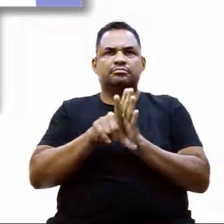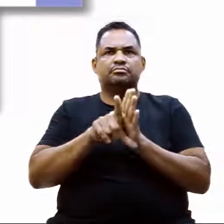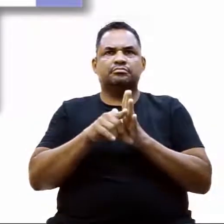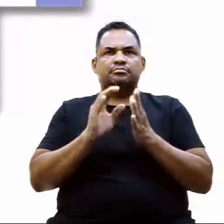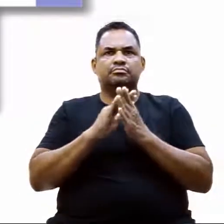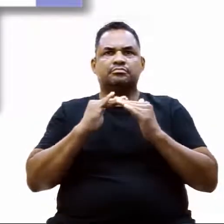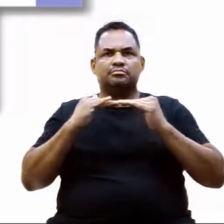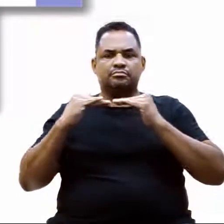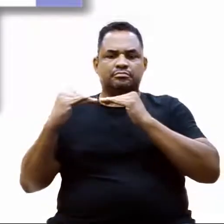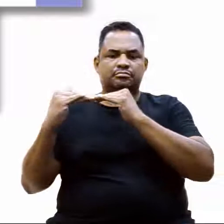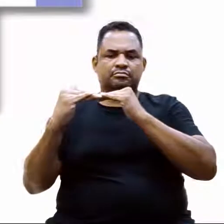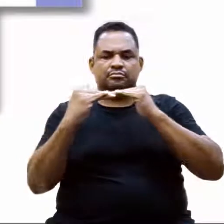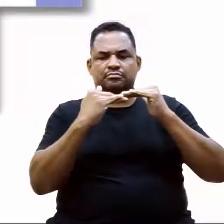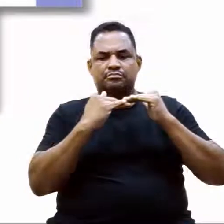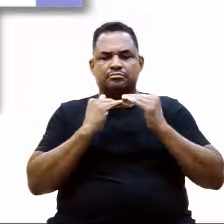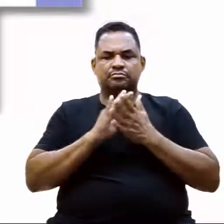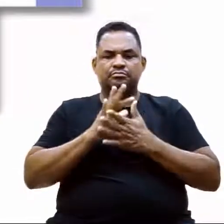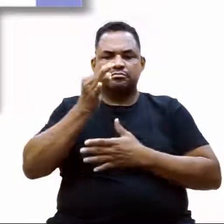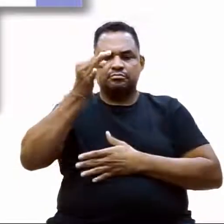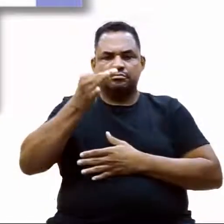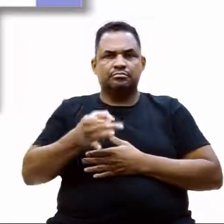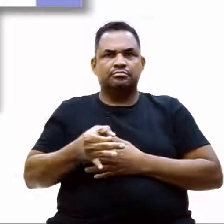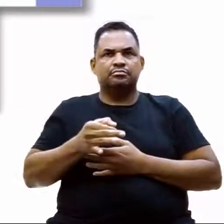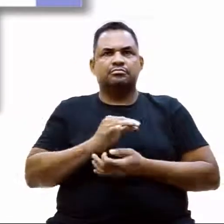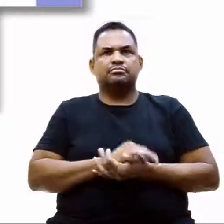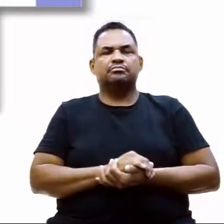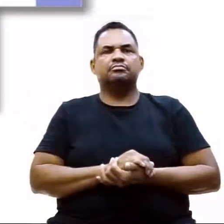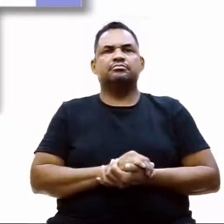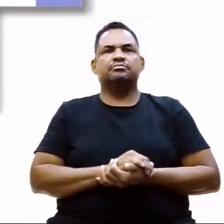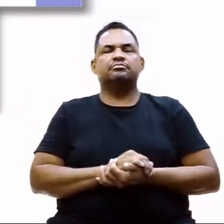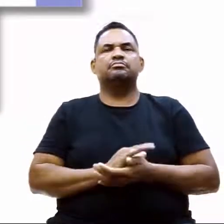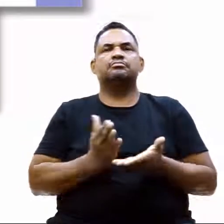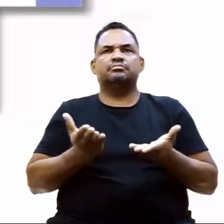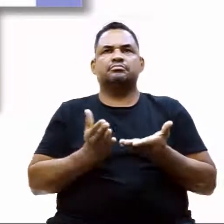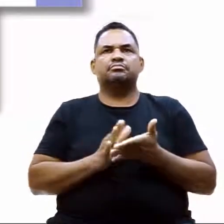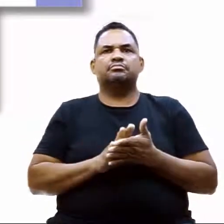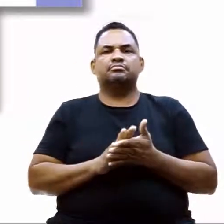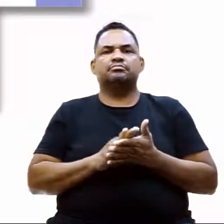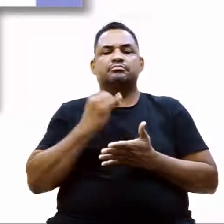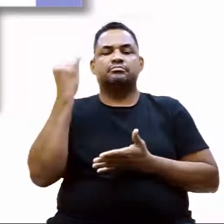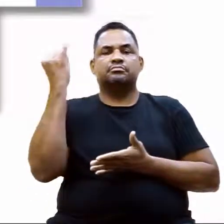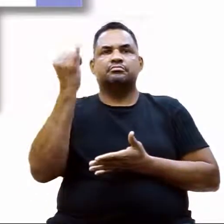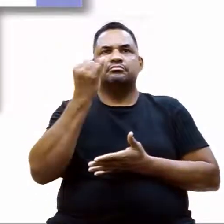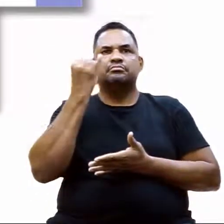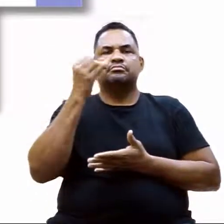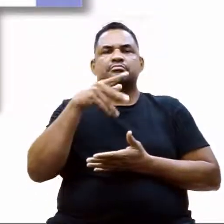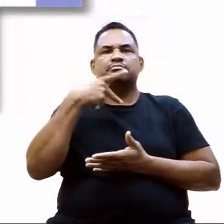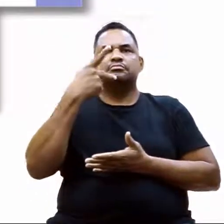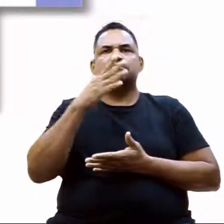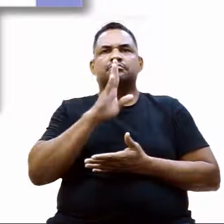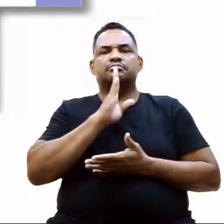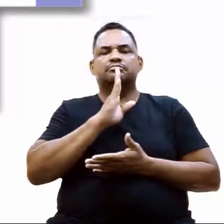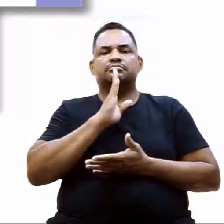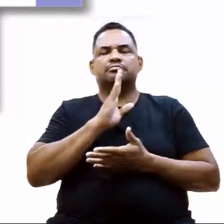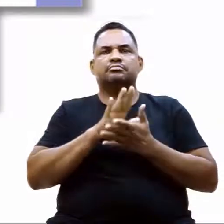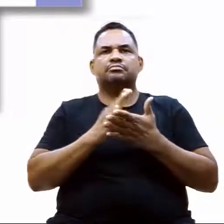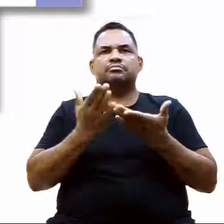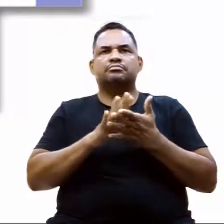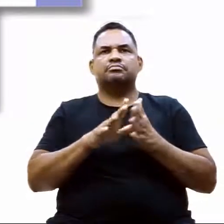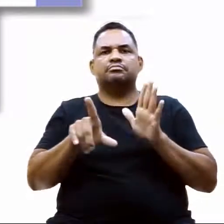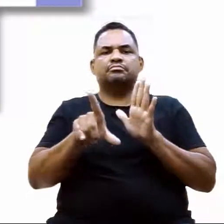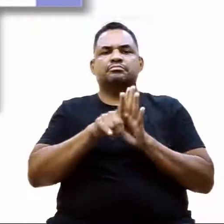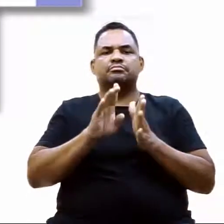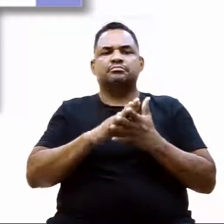das proporções definidas. Vale salientar que conhecer essas leis é de